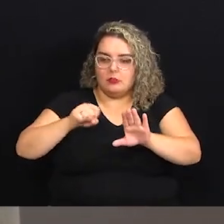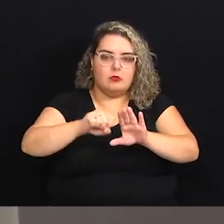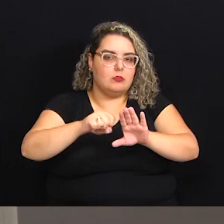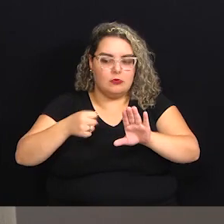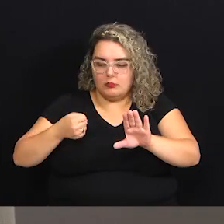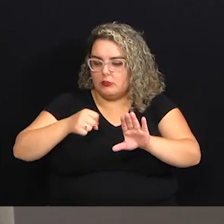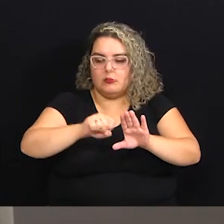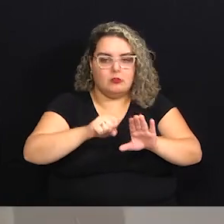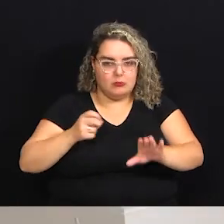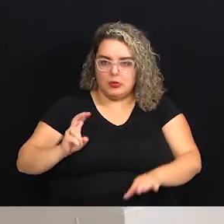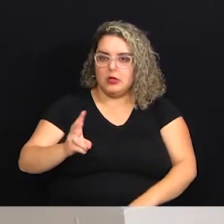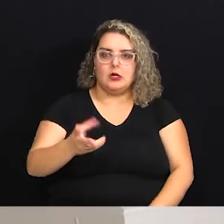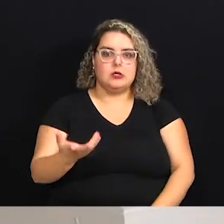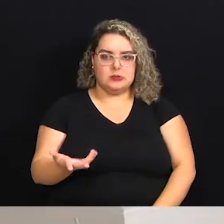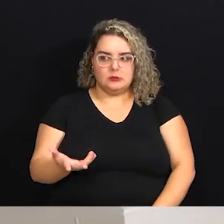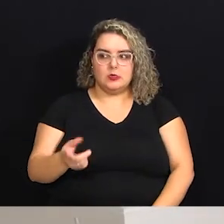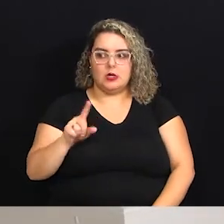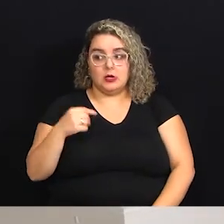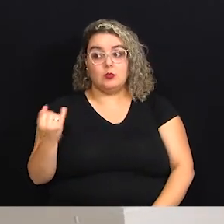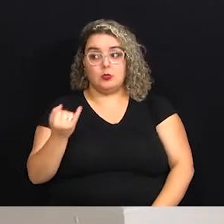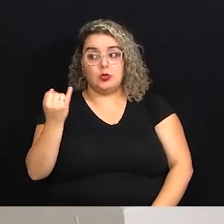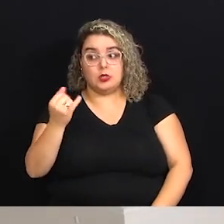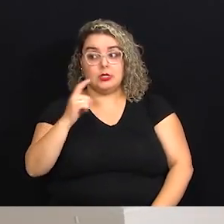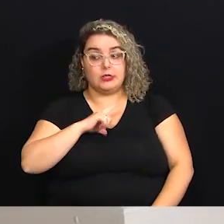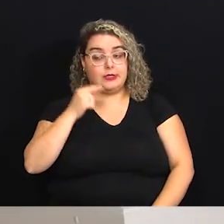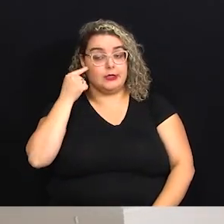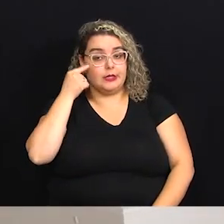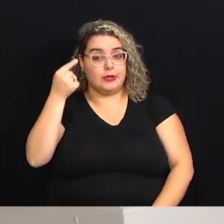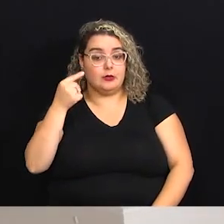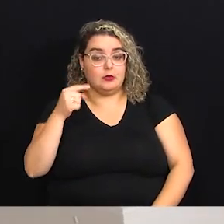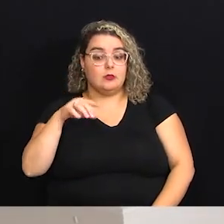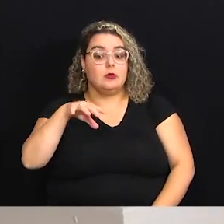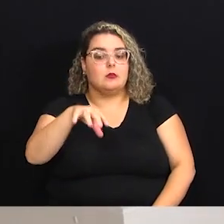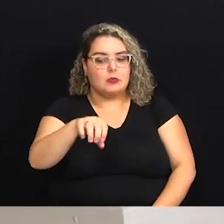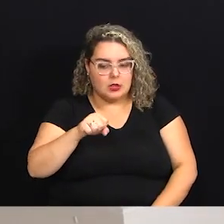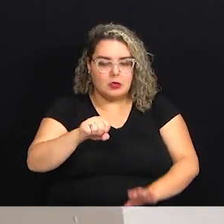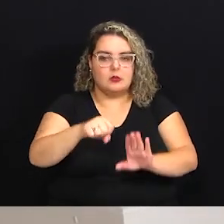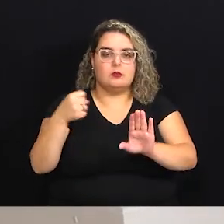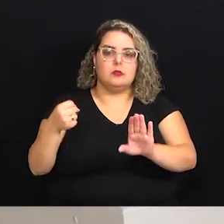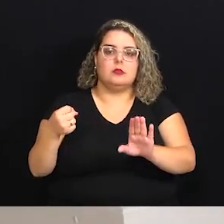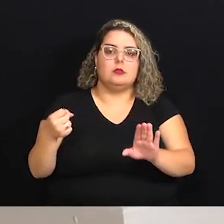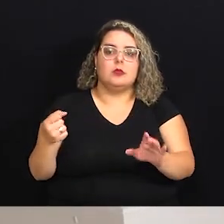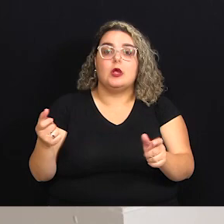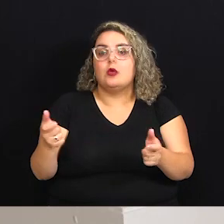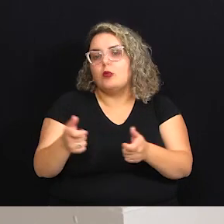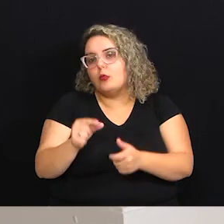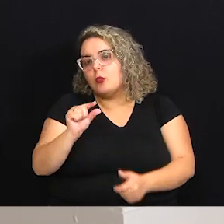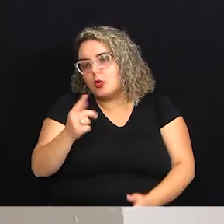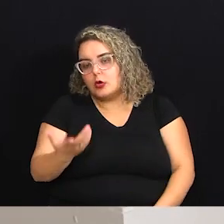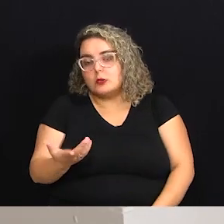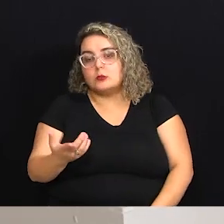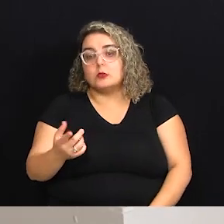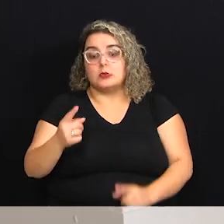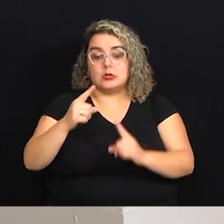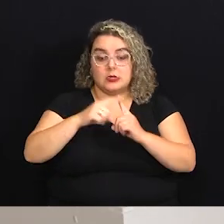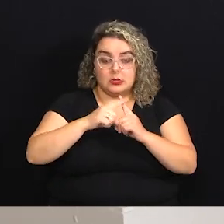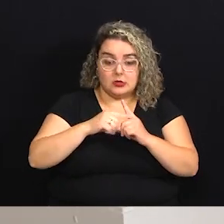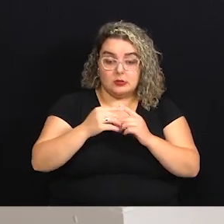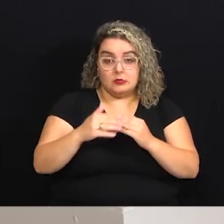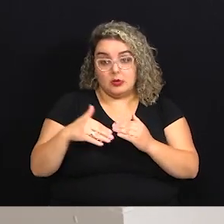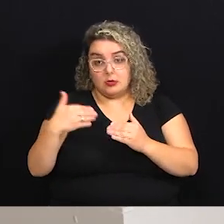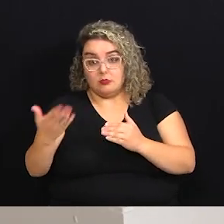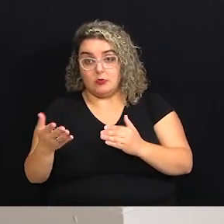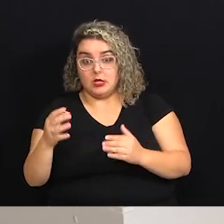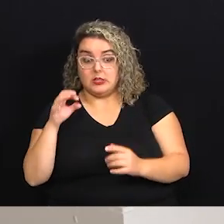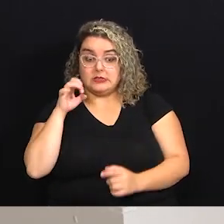e feche a geladeira o tempo todo. É importante que você tenha em mente que você vai buscar na geladeira e abrir o mínimo possível. Porque como a temperatura